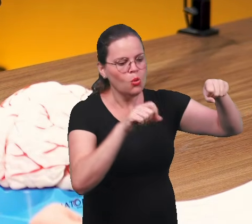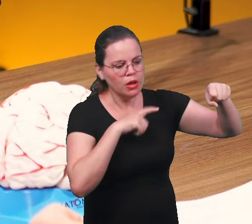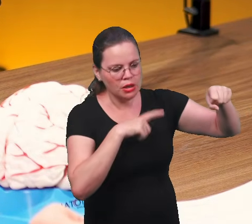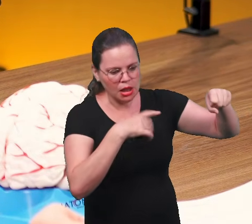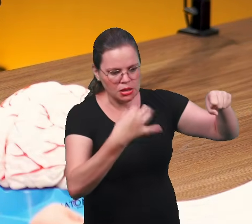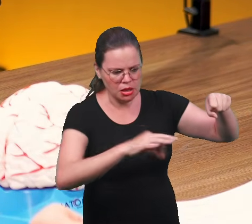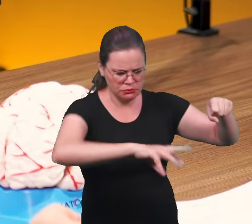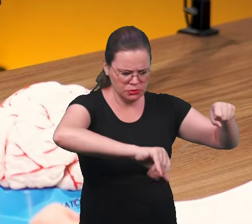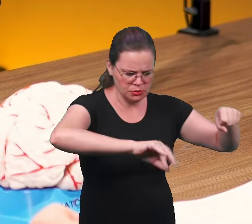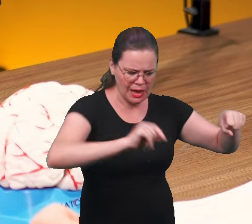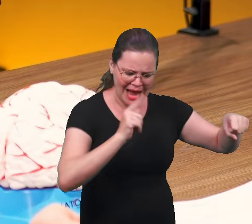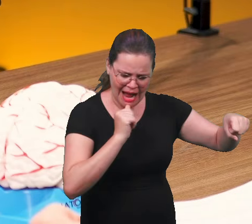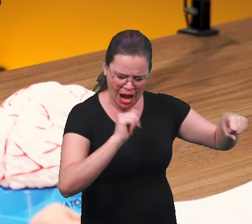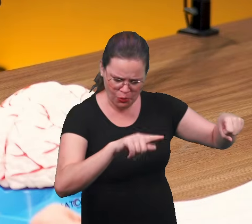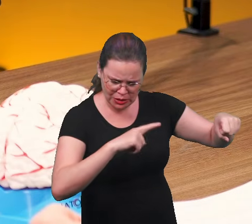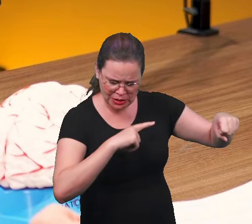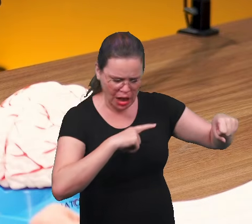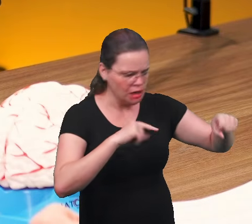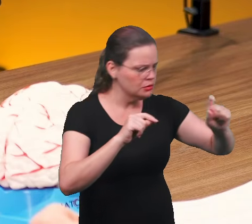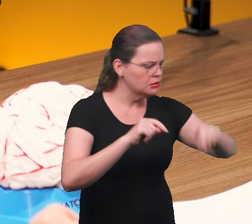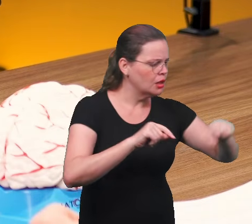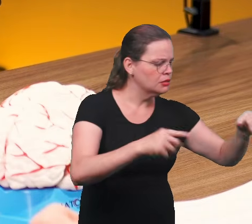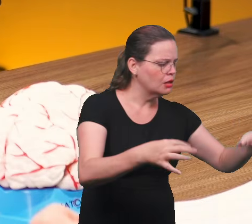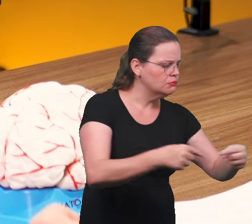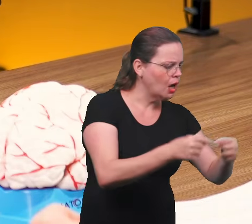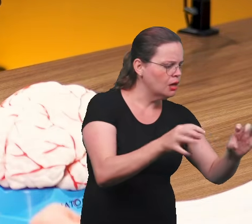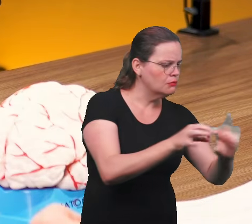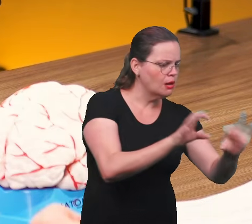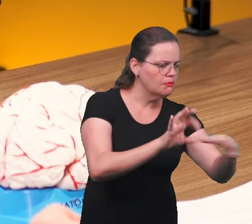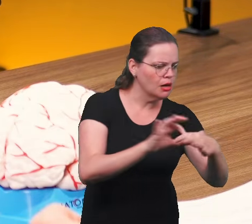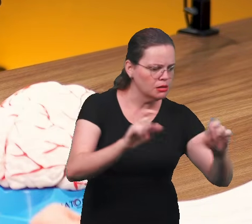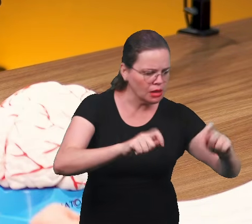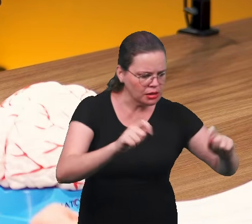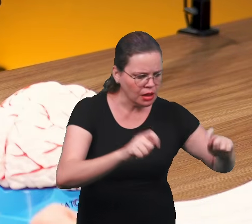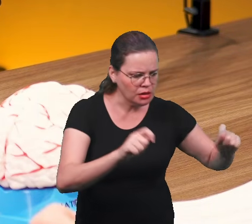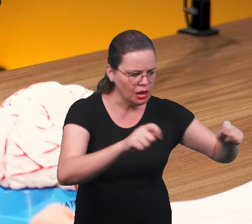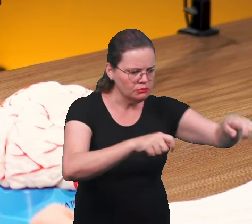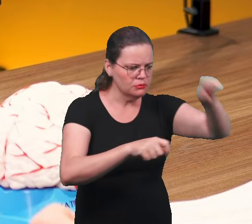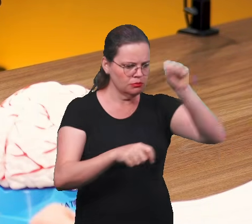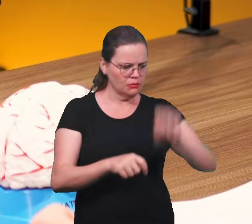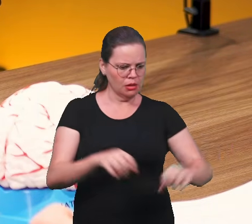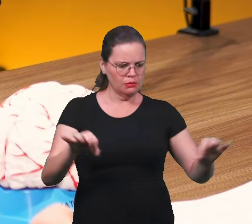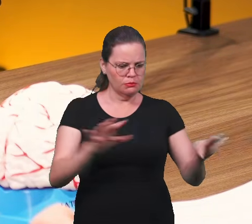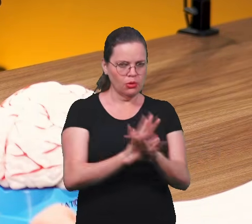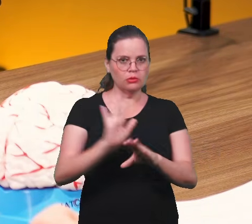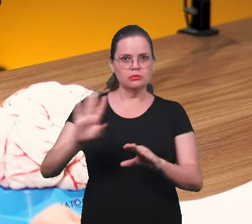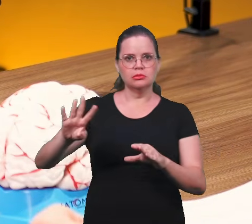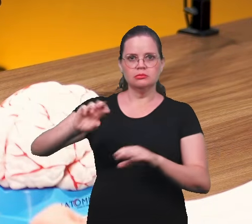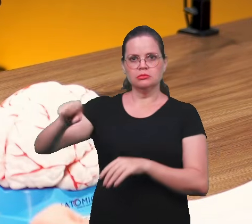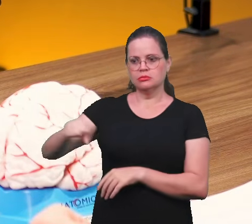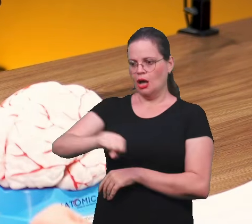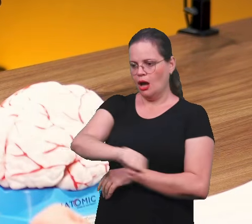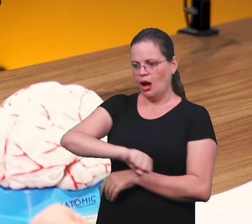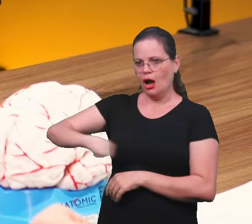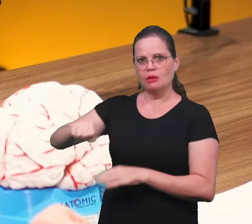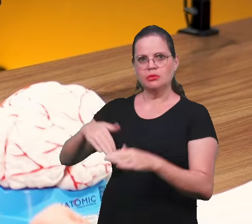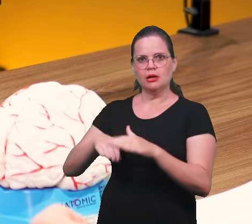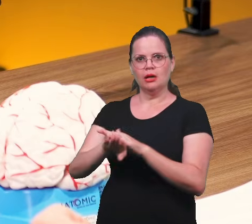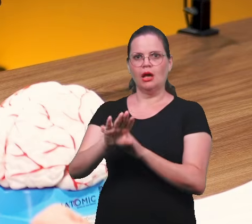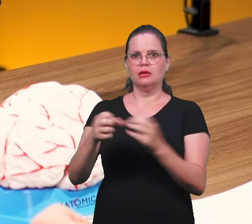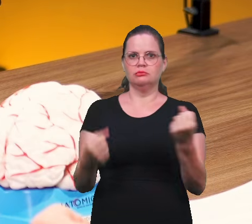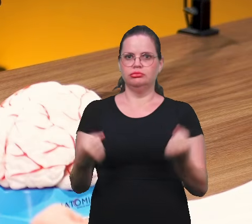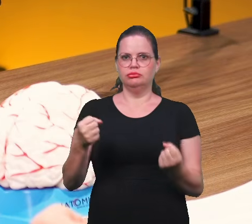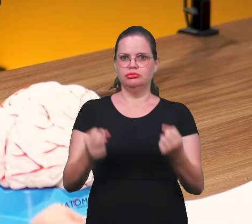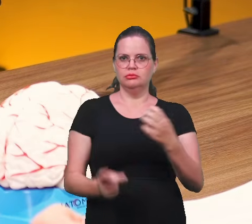se aquele veículo está em condições. Trazendo para a nossa vida espiritual da mesma forma, porque nós estamos também